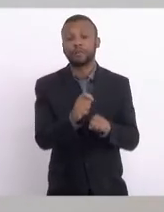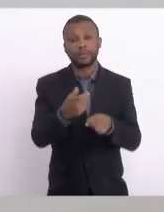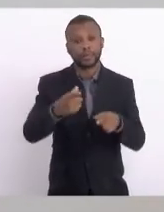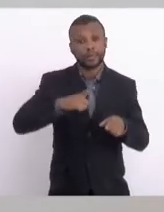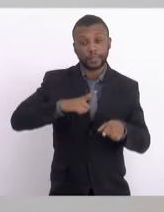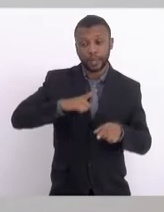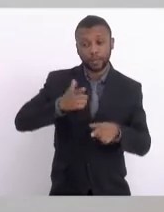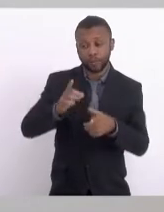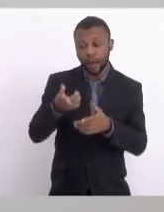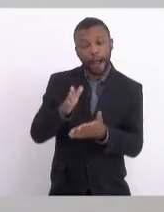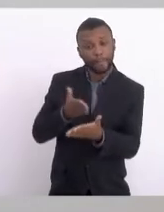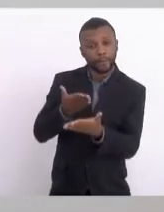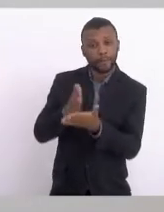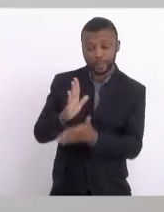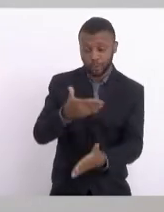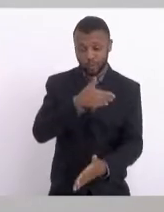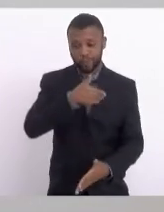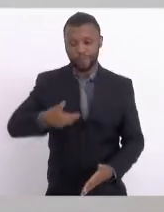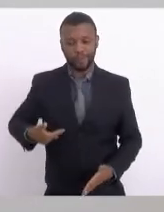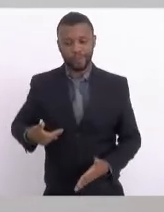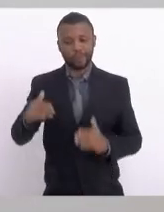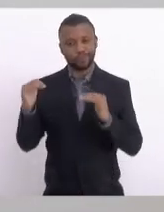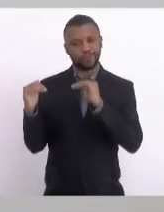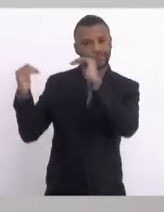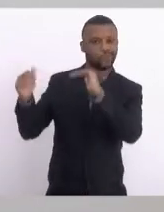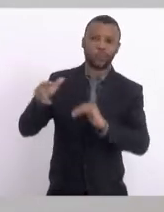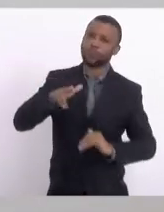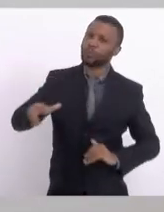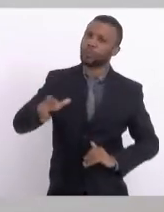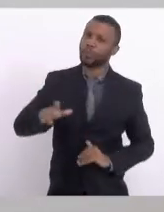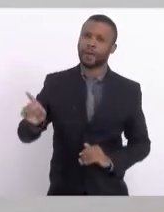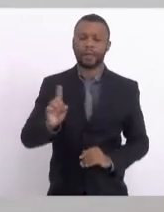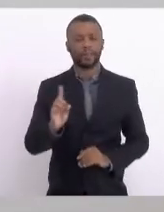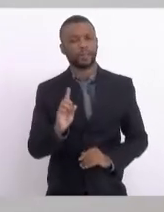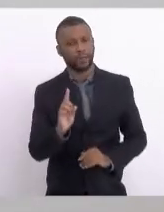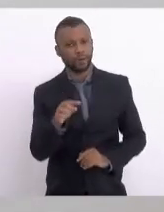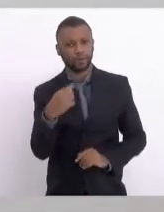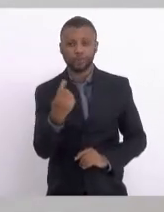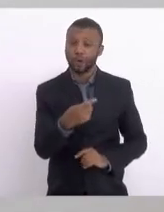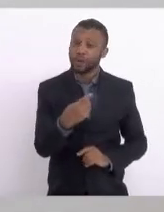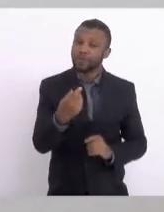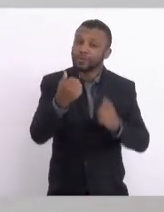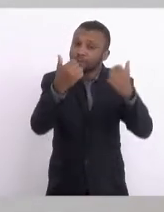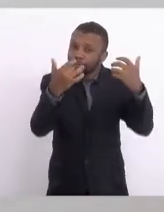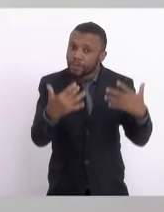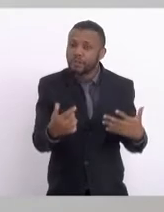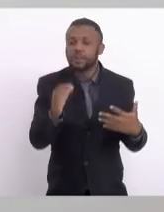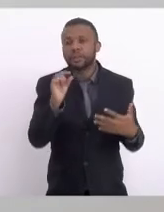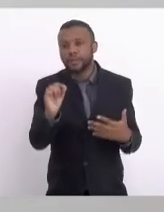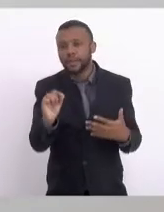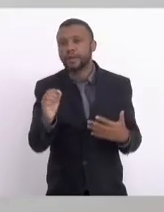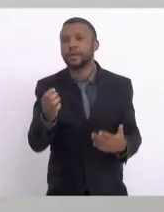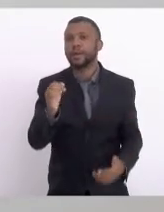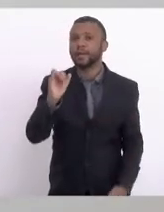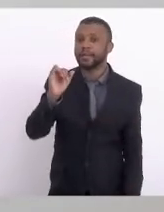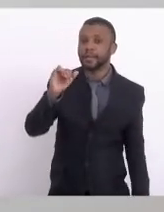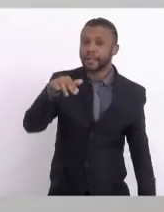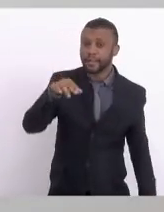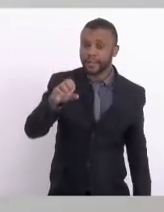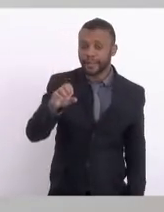isso. Quer dizer, isso daqui, o INEPAC tem que entrar nessa história, O